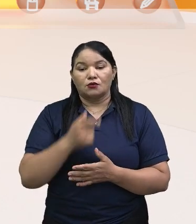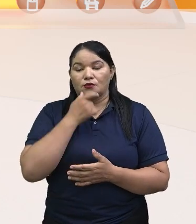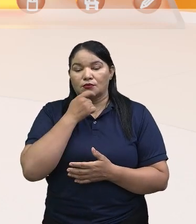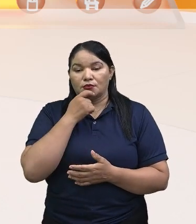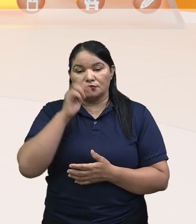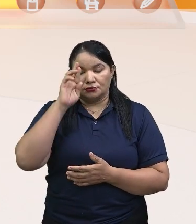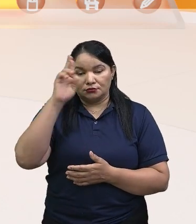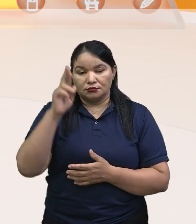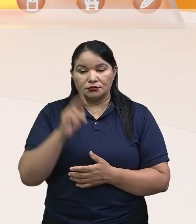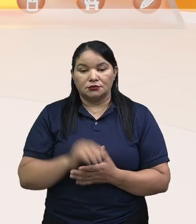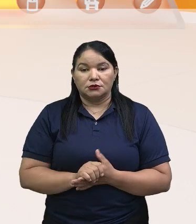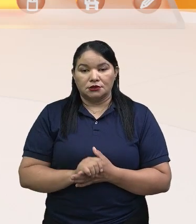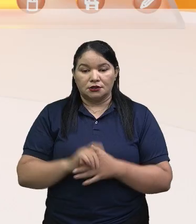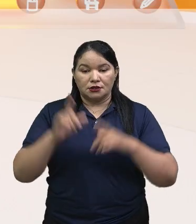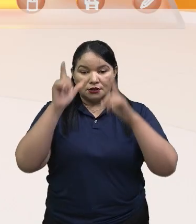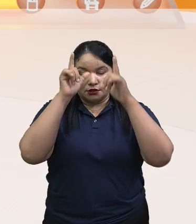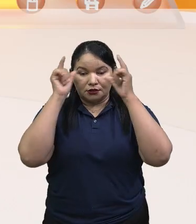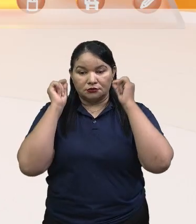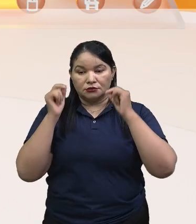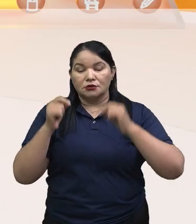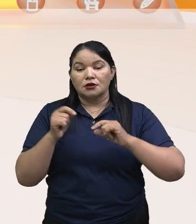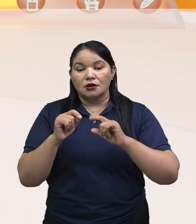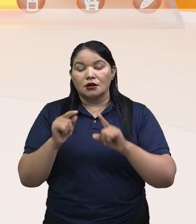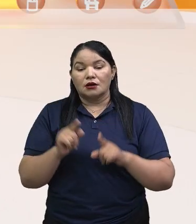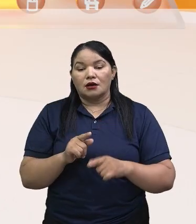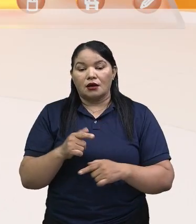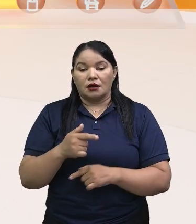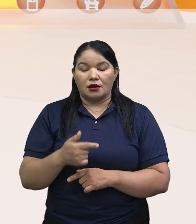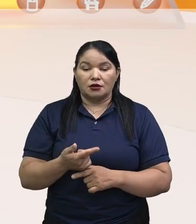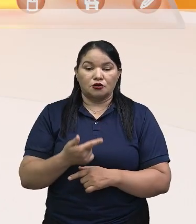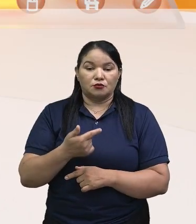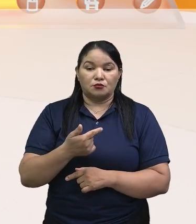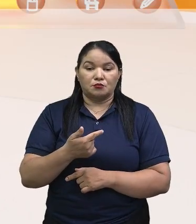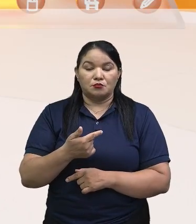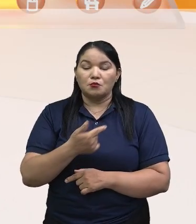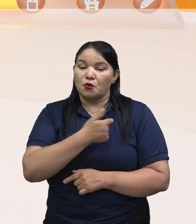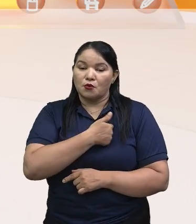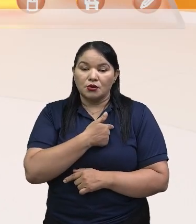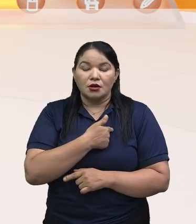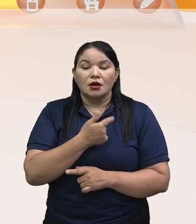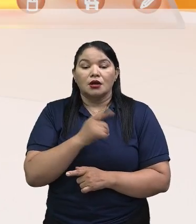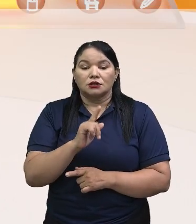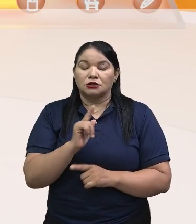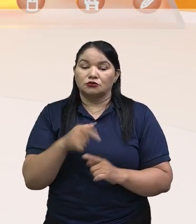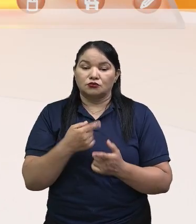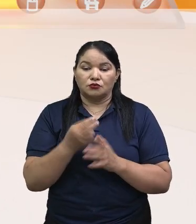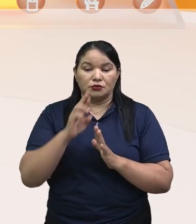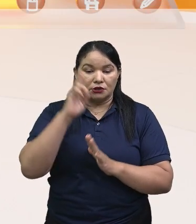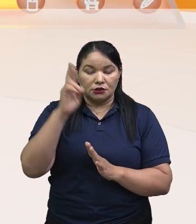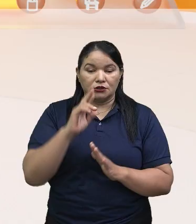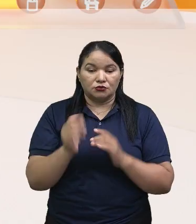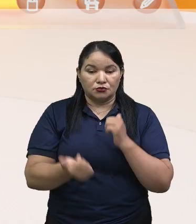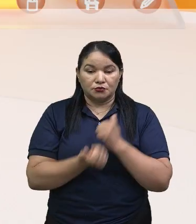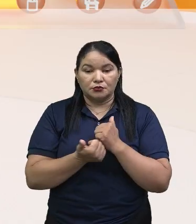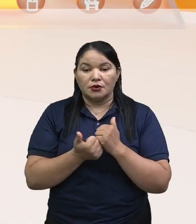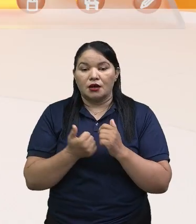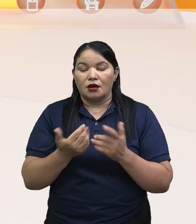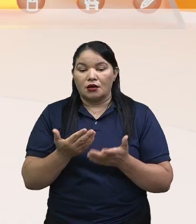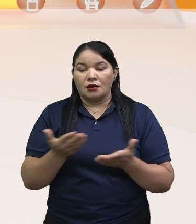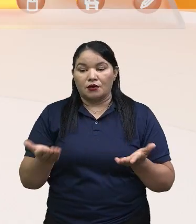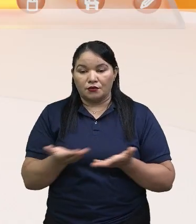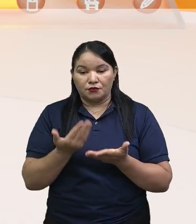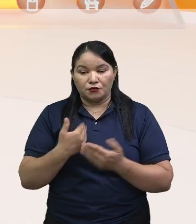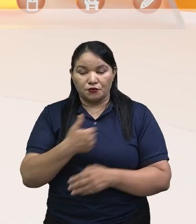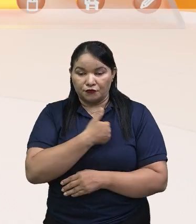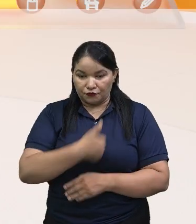era a figura de Getúlio Vargas, tá bom? E dentro desse processo, né, da compreensão do início